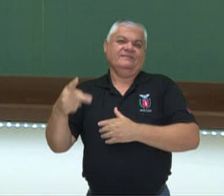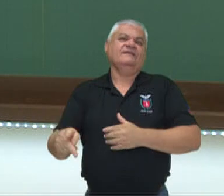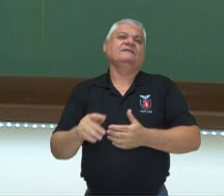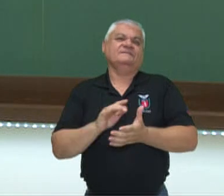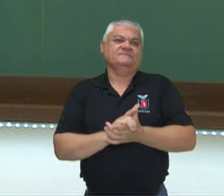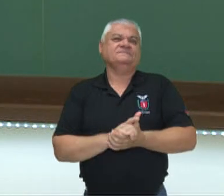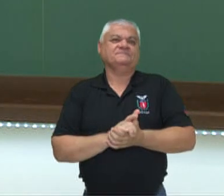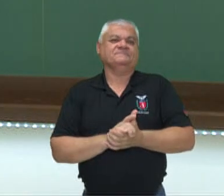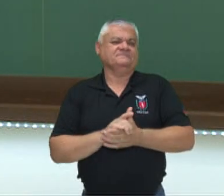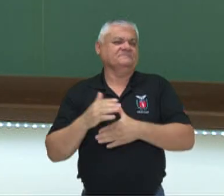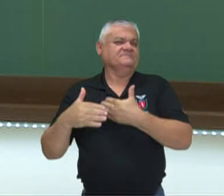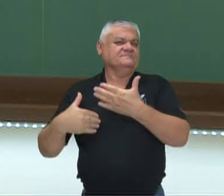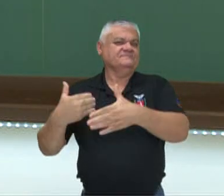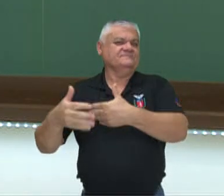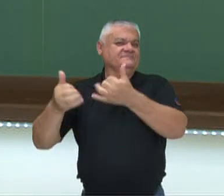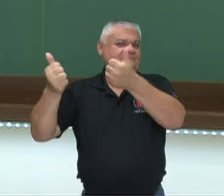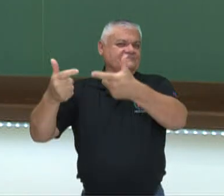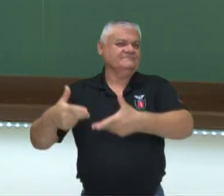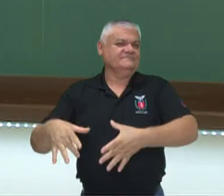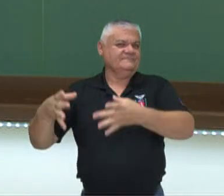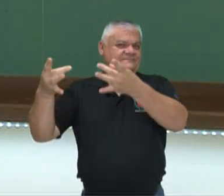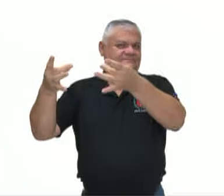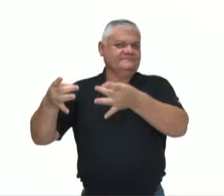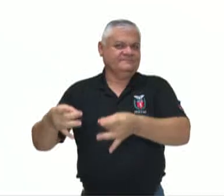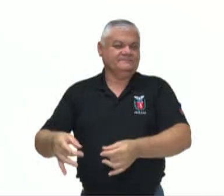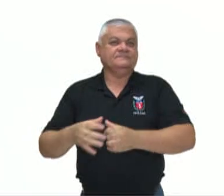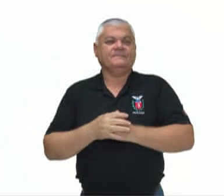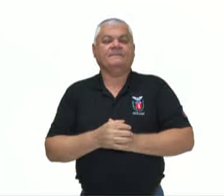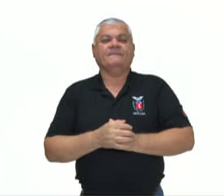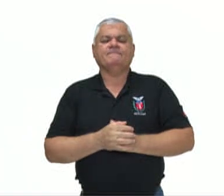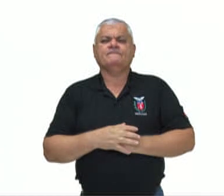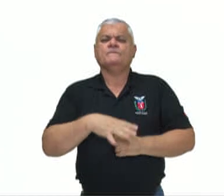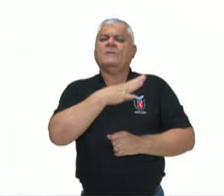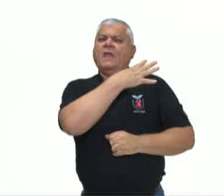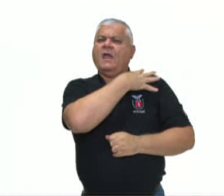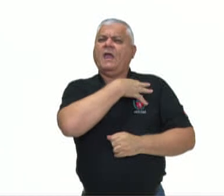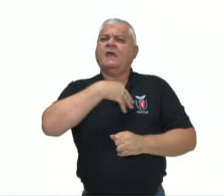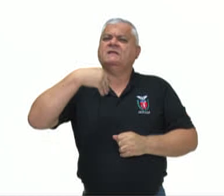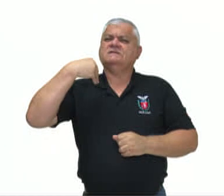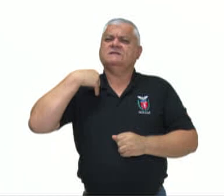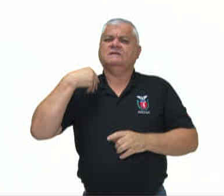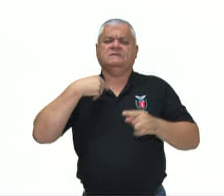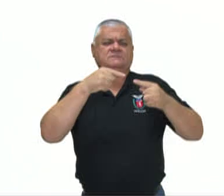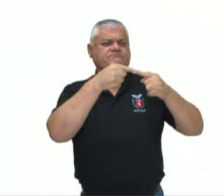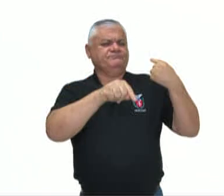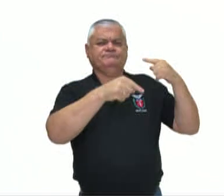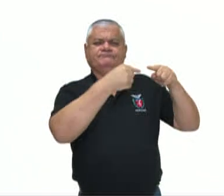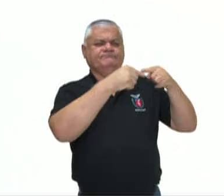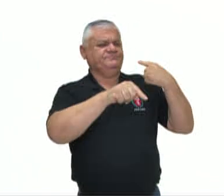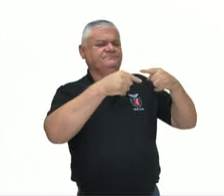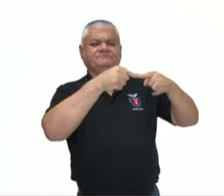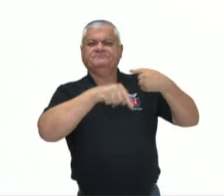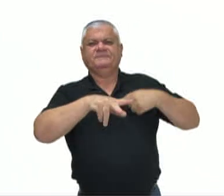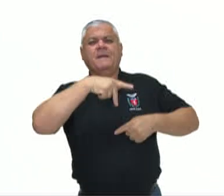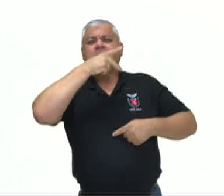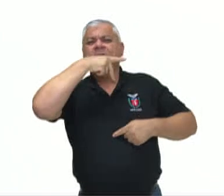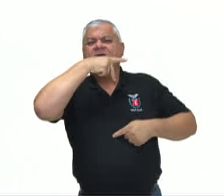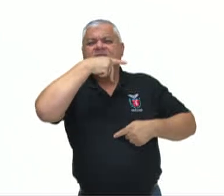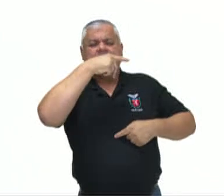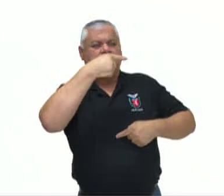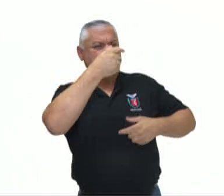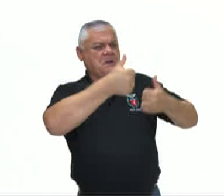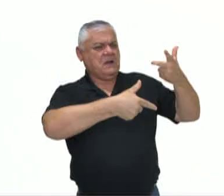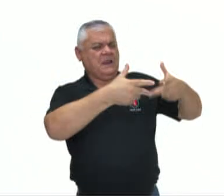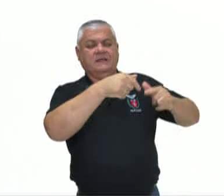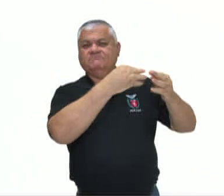disso daqui a pouco. Então, Aristóteles discordou de muitas das ideias do seu mestre, Platão, e